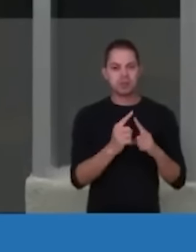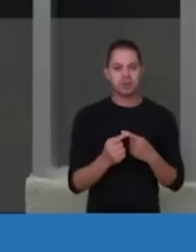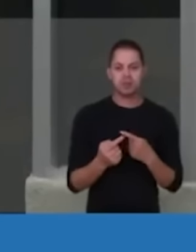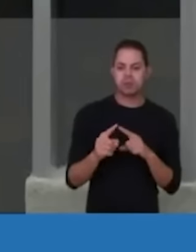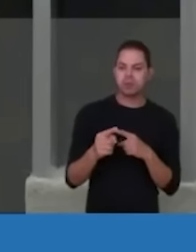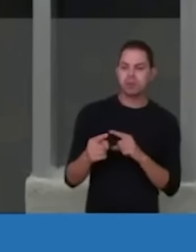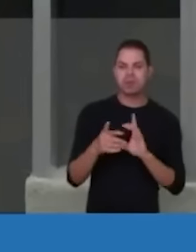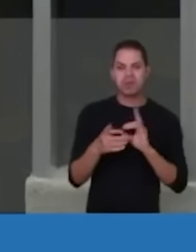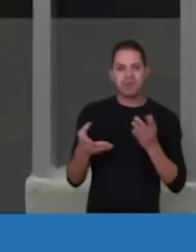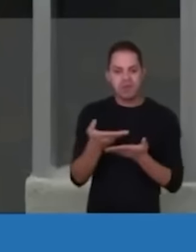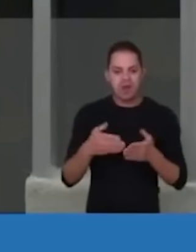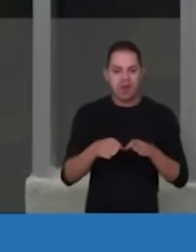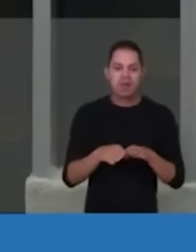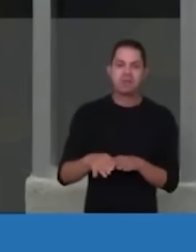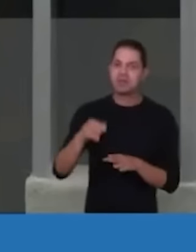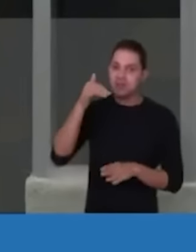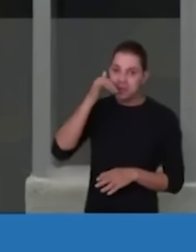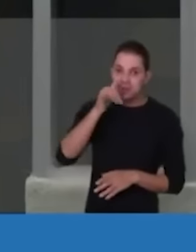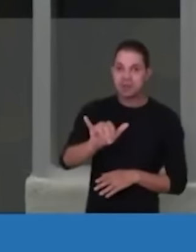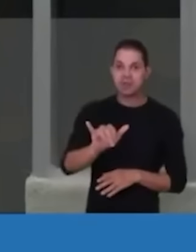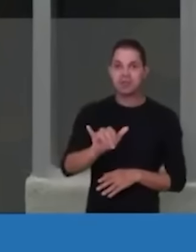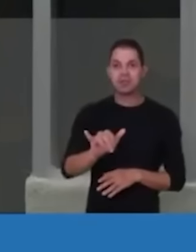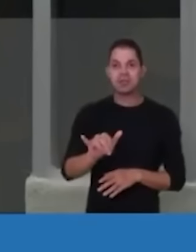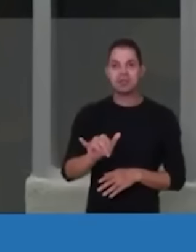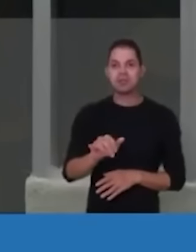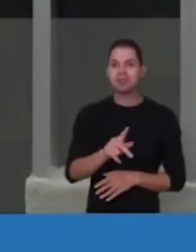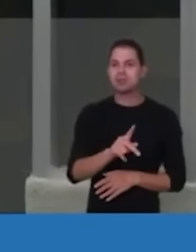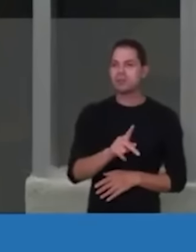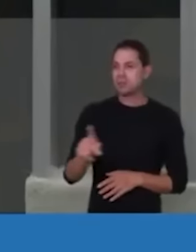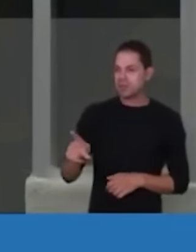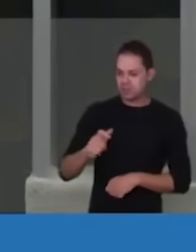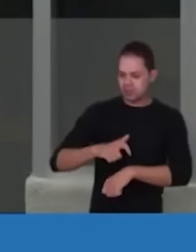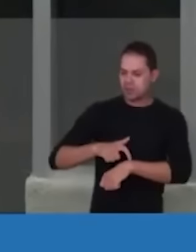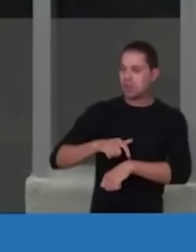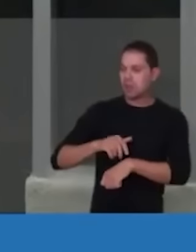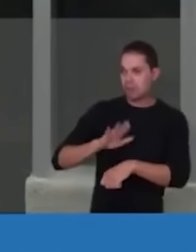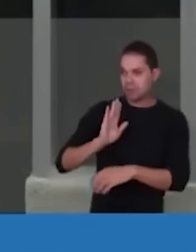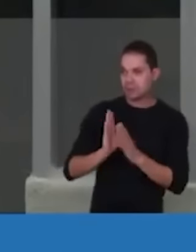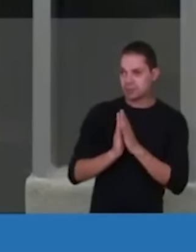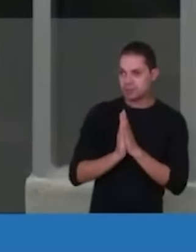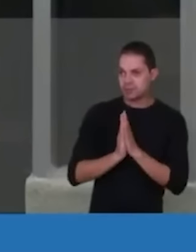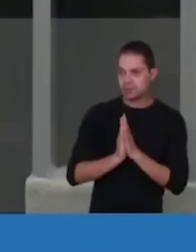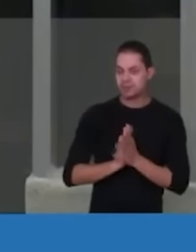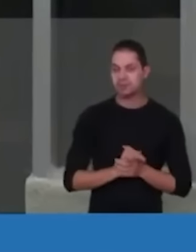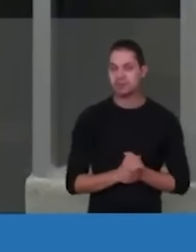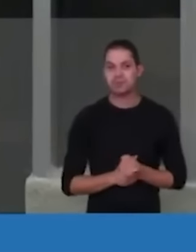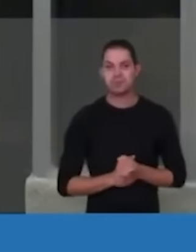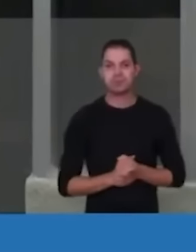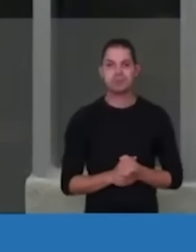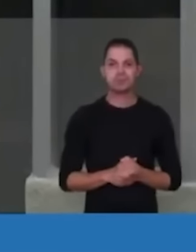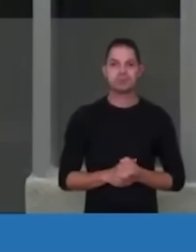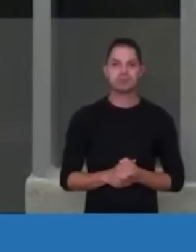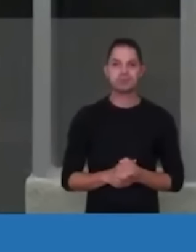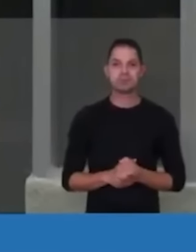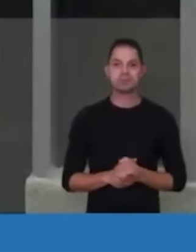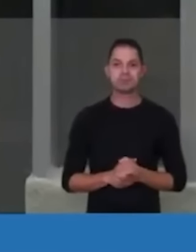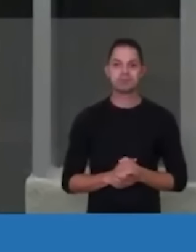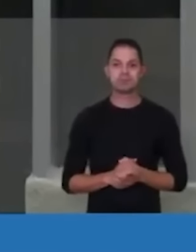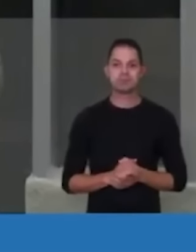não se repitam e eu quero aqui Presidente mais 30 segundos para colocar aqui uma questão